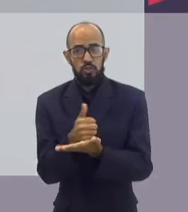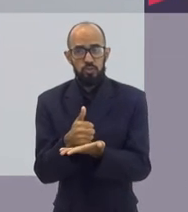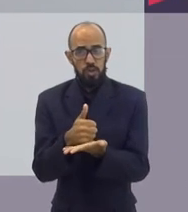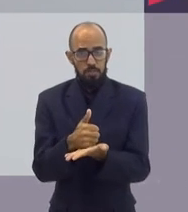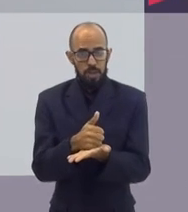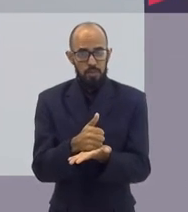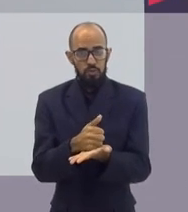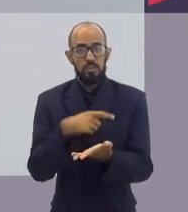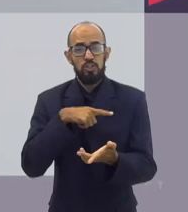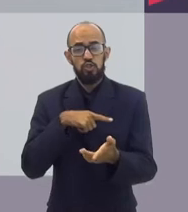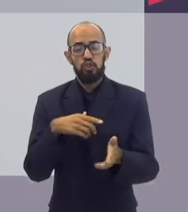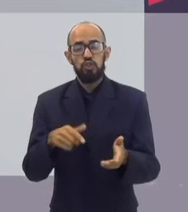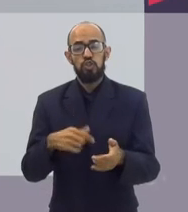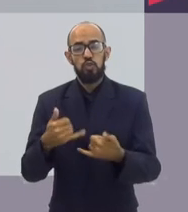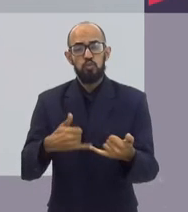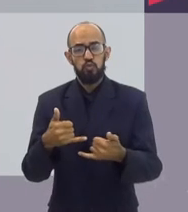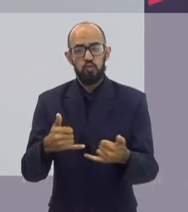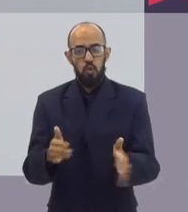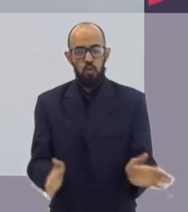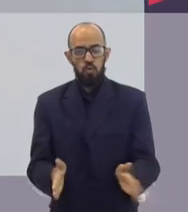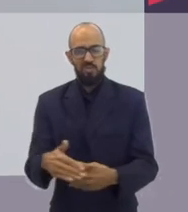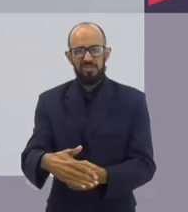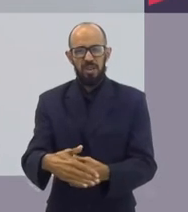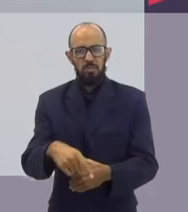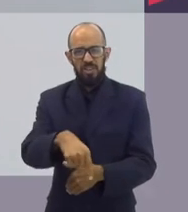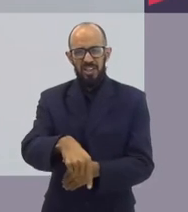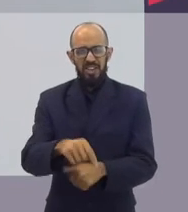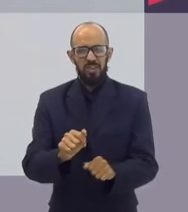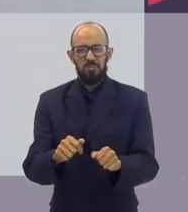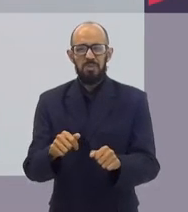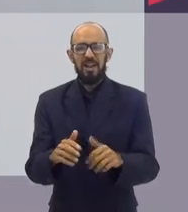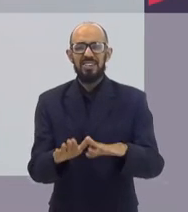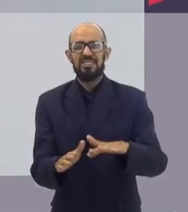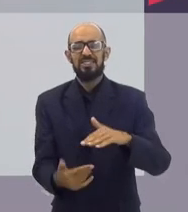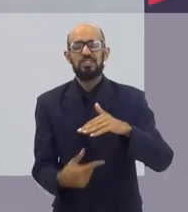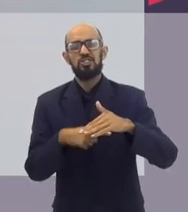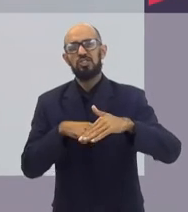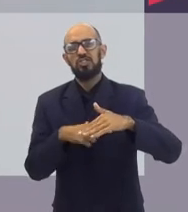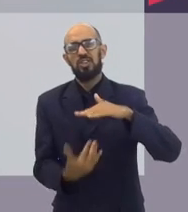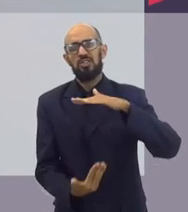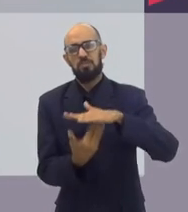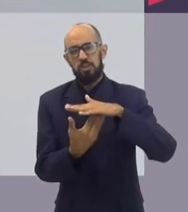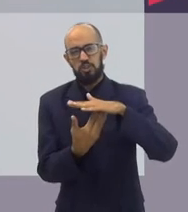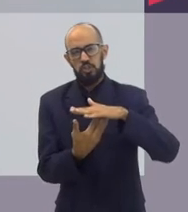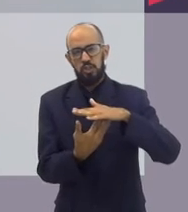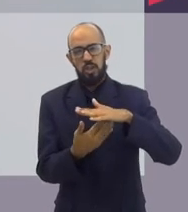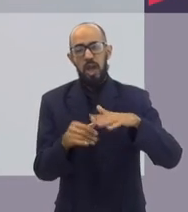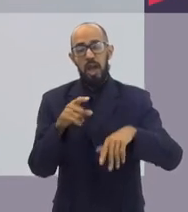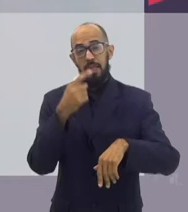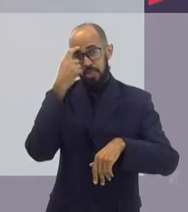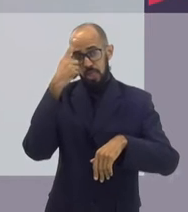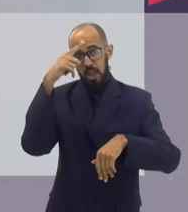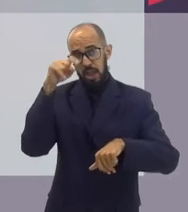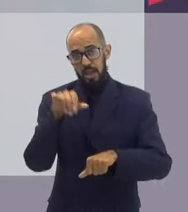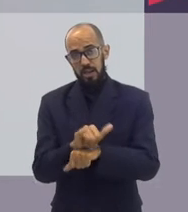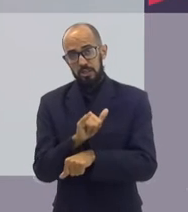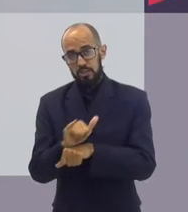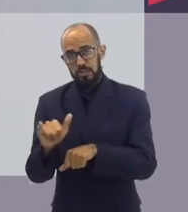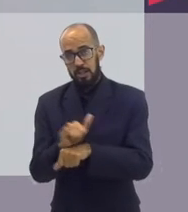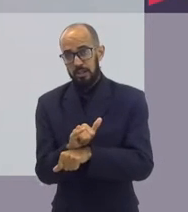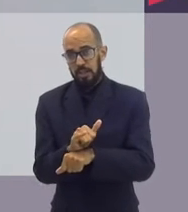que tinha suas limitações. Então, na realidade, o jogo é a ferramenta para ensinar conceitos, né,